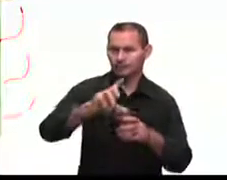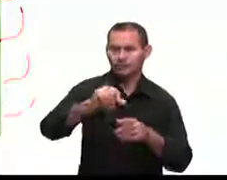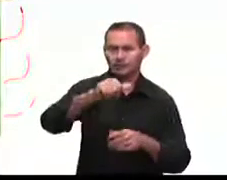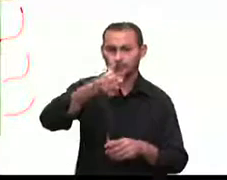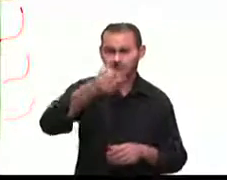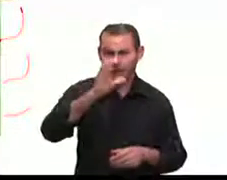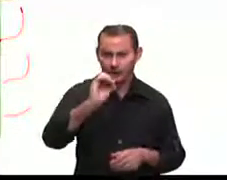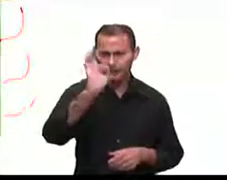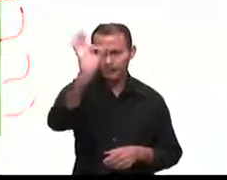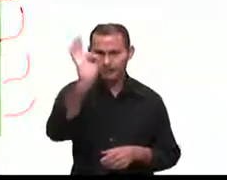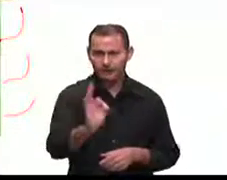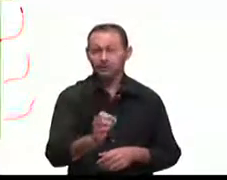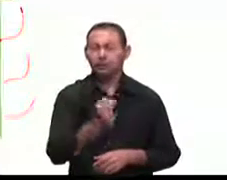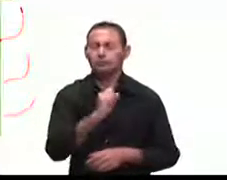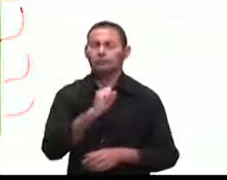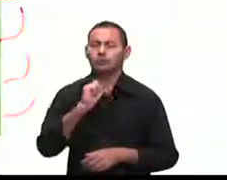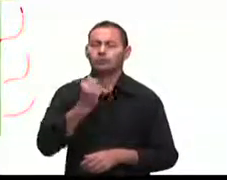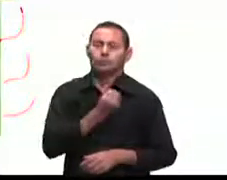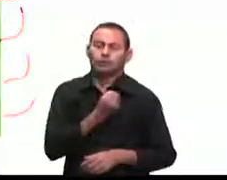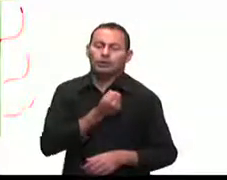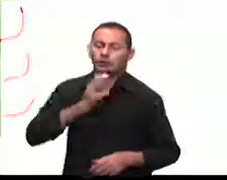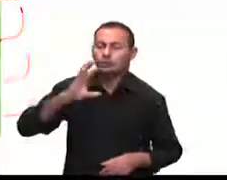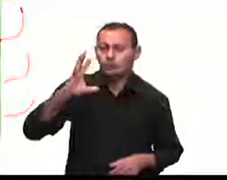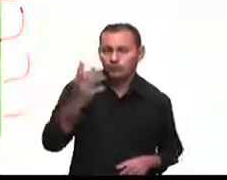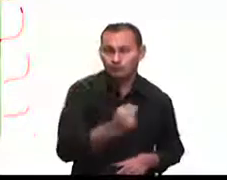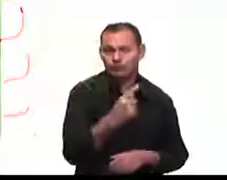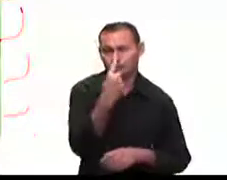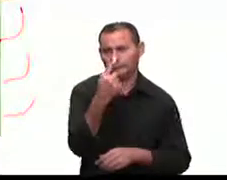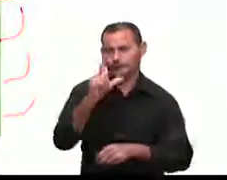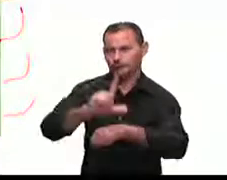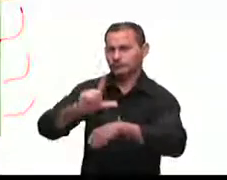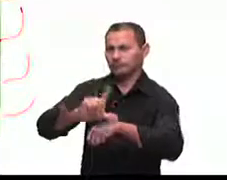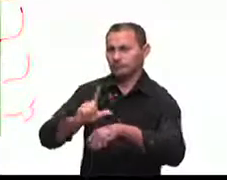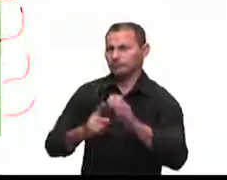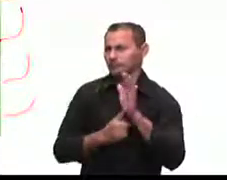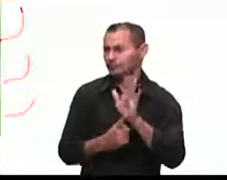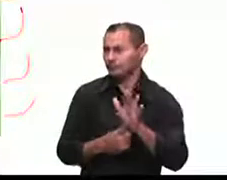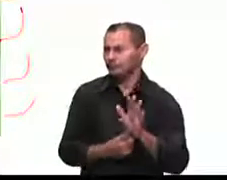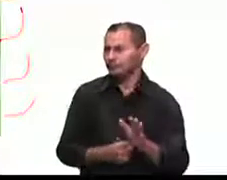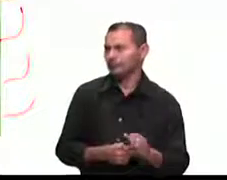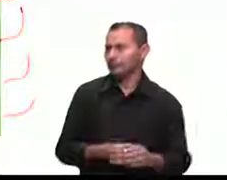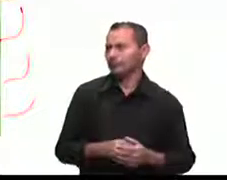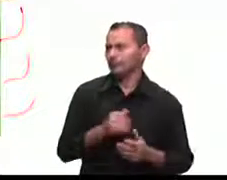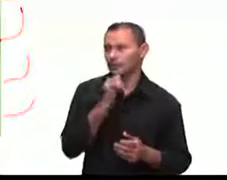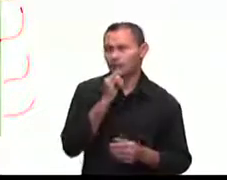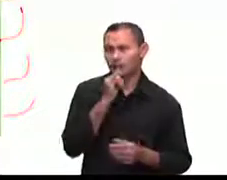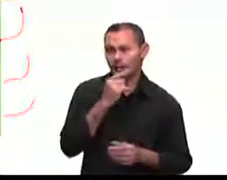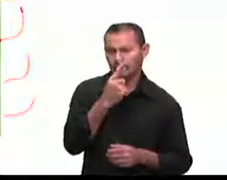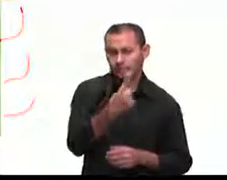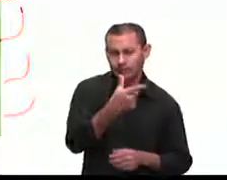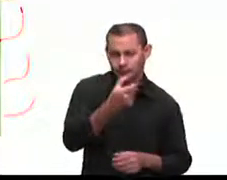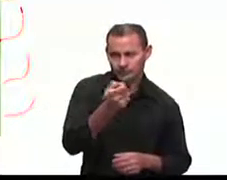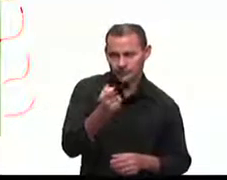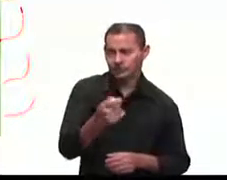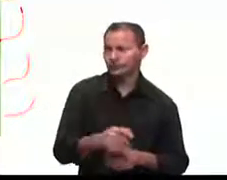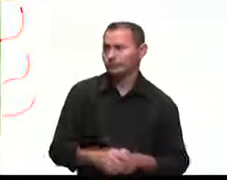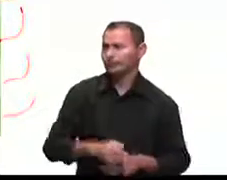10%, então, do número total de cada loja. Então, isso representa, por exemplo,